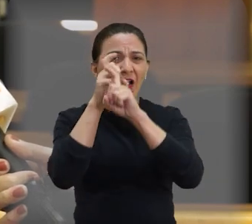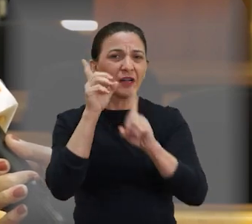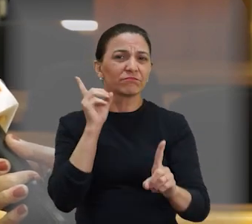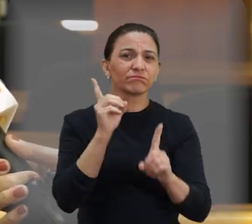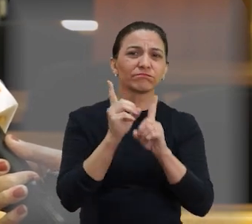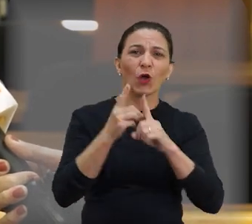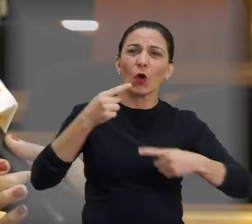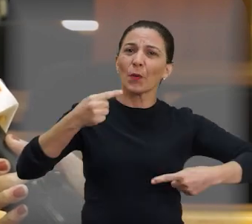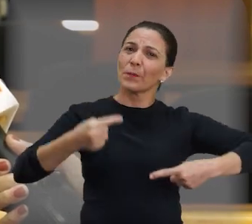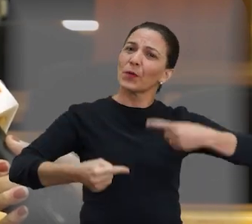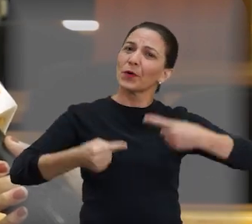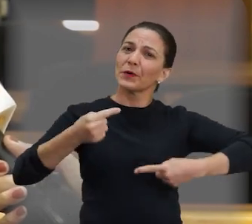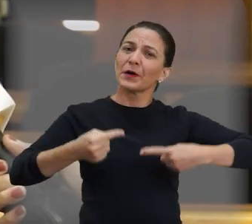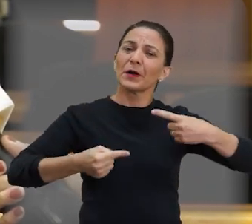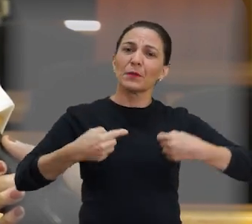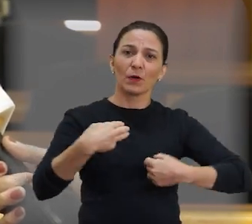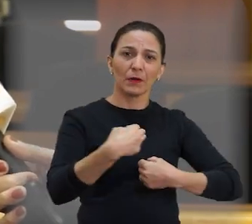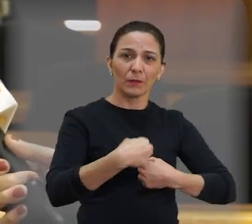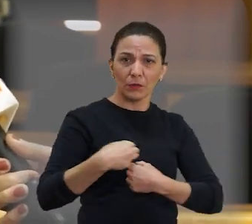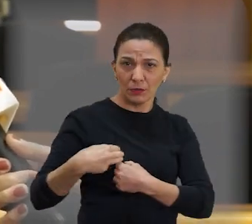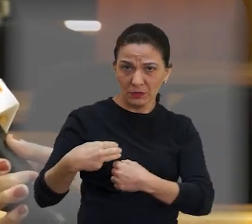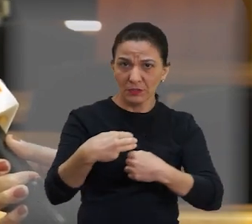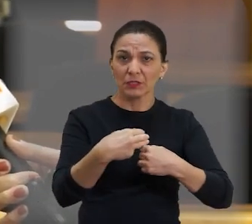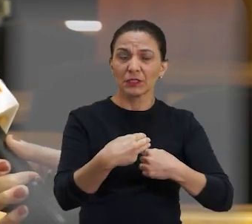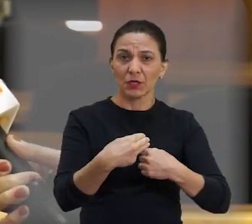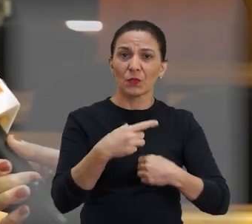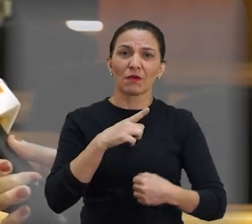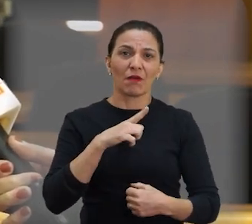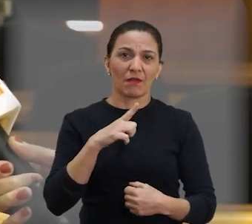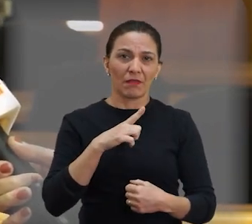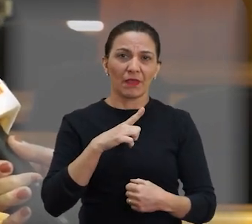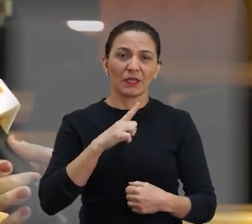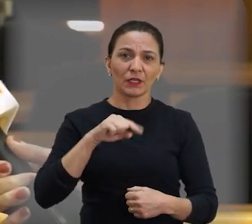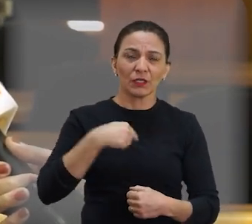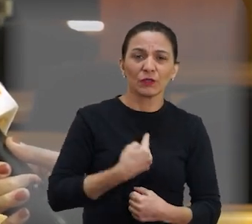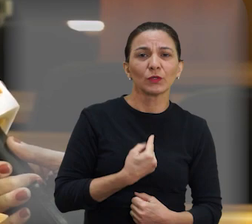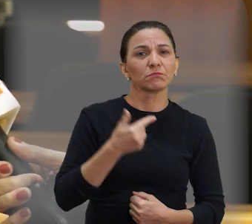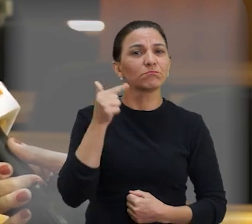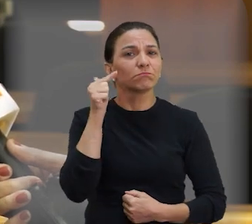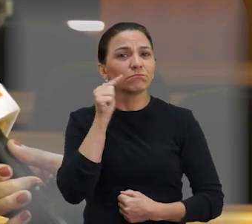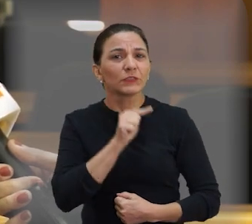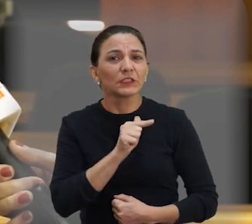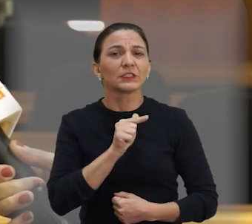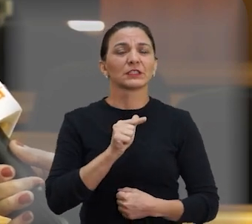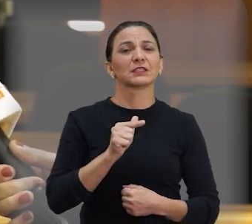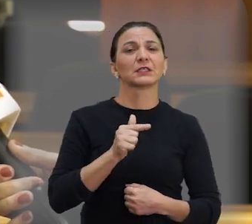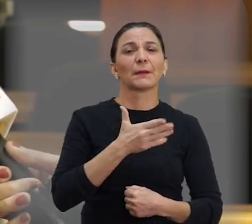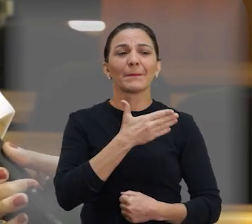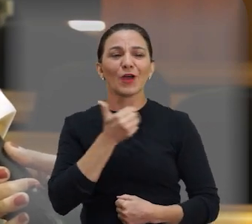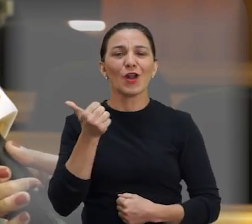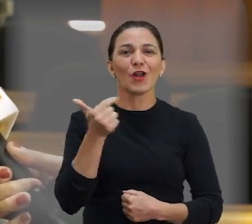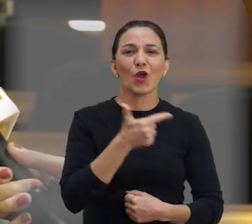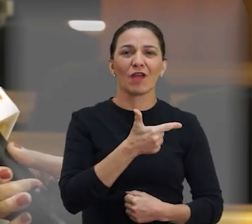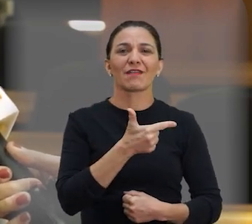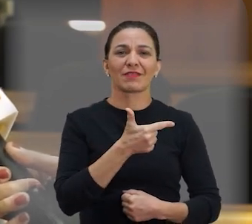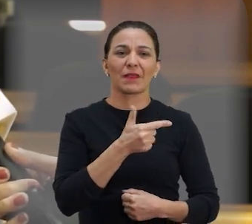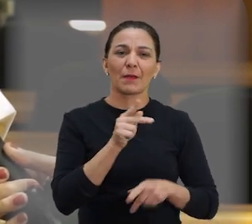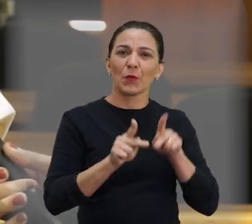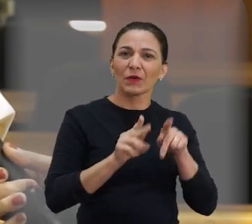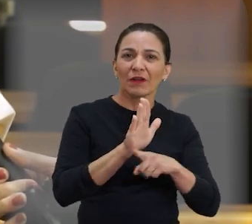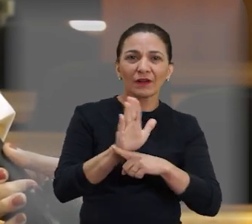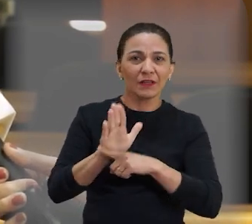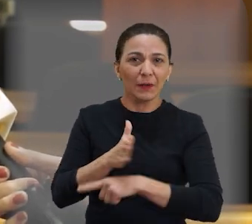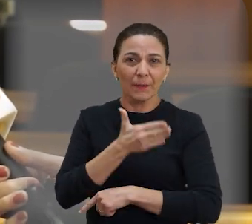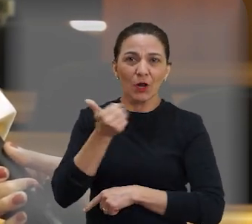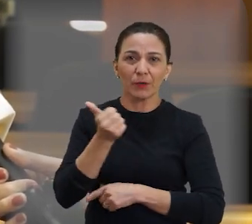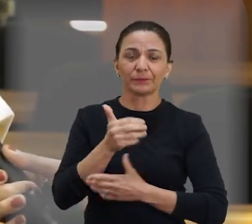dificuldades que vem encontrando aí com as políticas nesse sentido do município e a gente possa construir e melhorar ela para atender